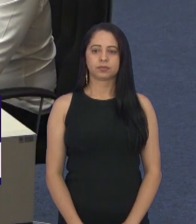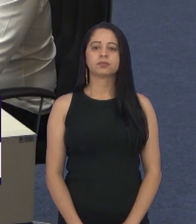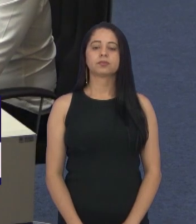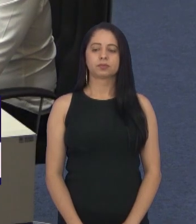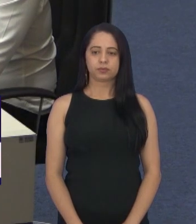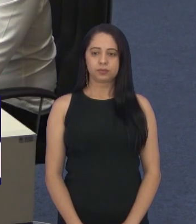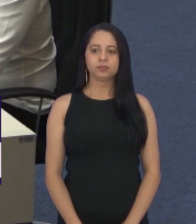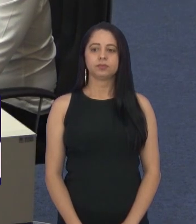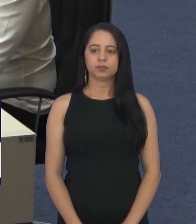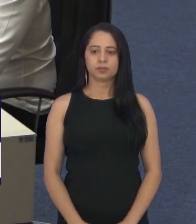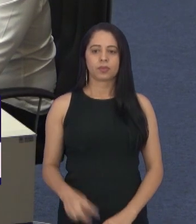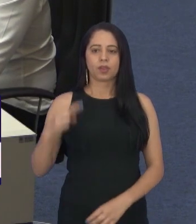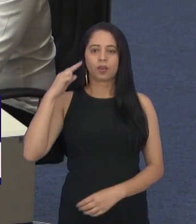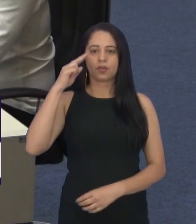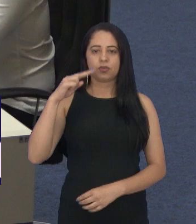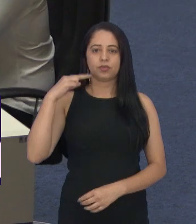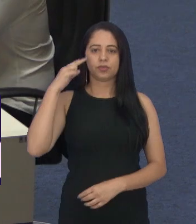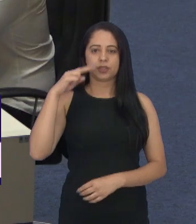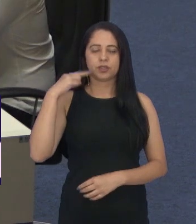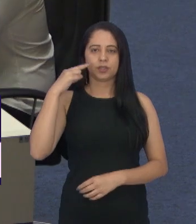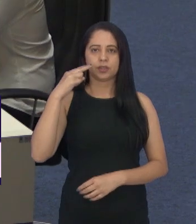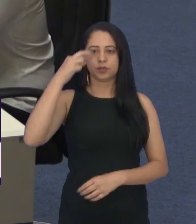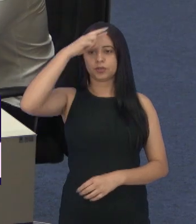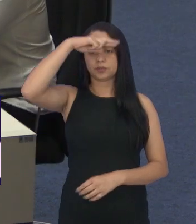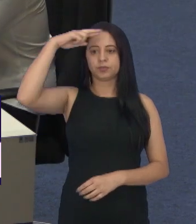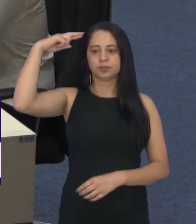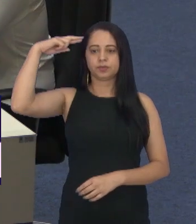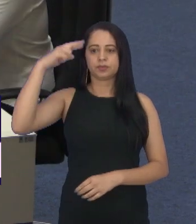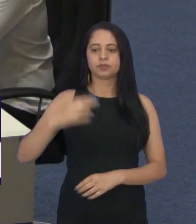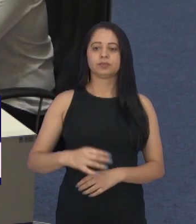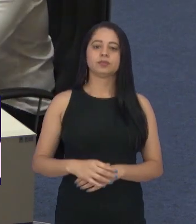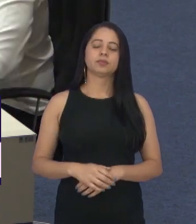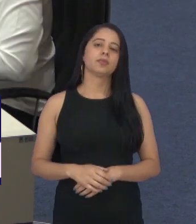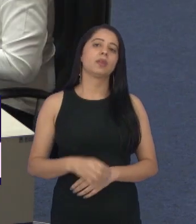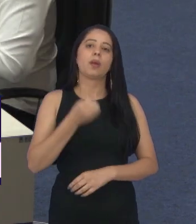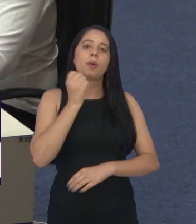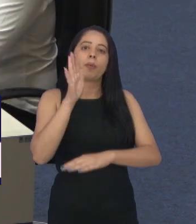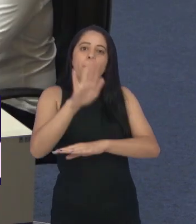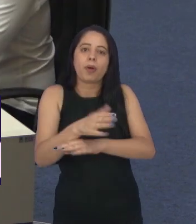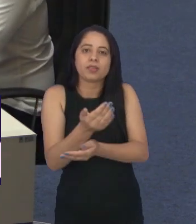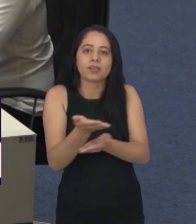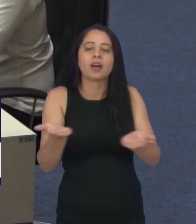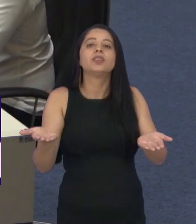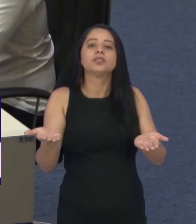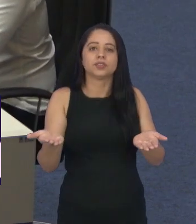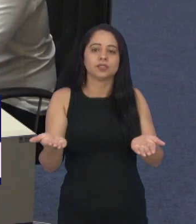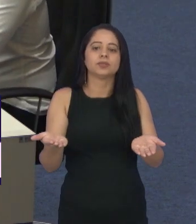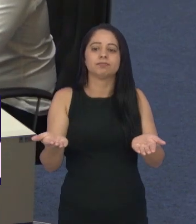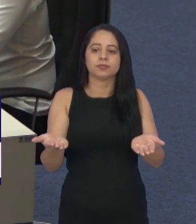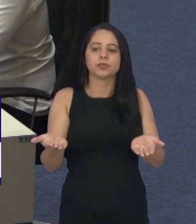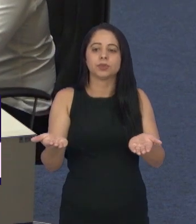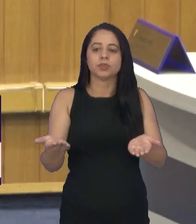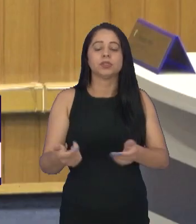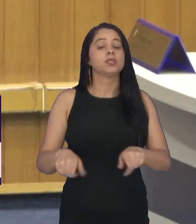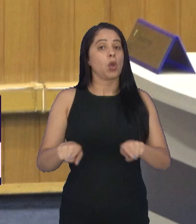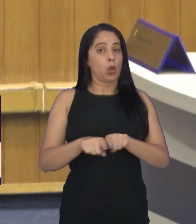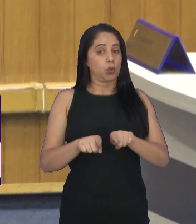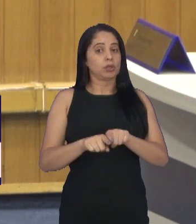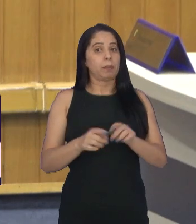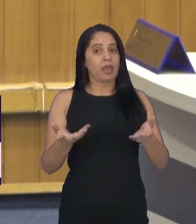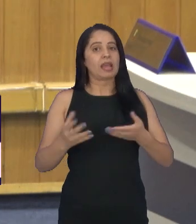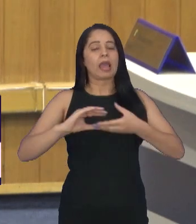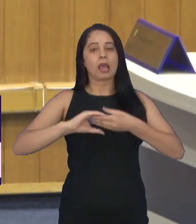Questão de ordem, o vereador Roberto Chagas. Senhor presidente, boa tarde a todos. Eu também quero aqui